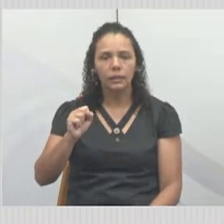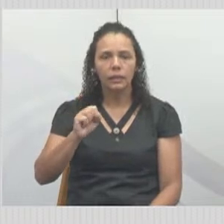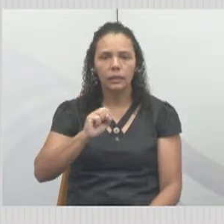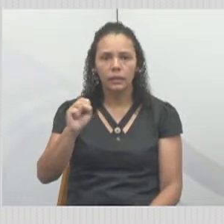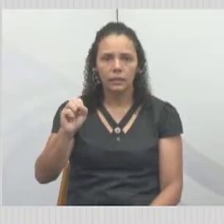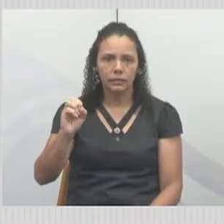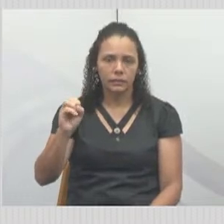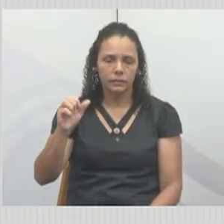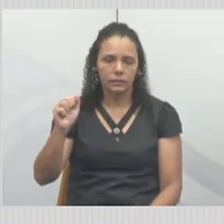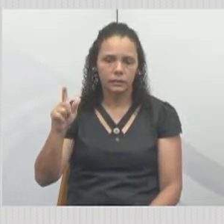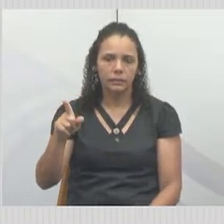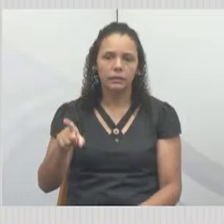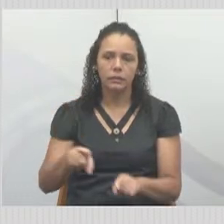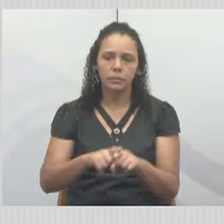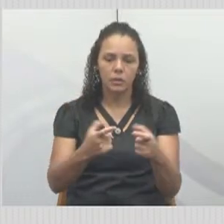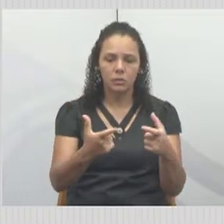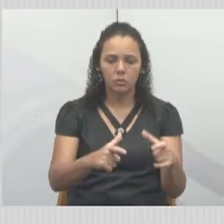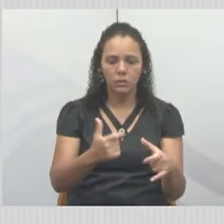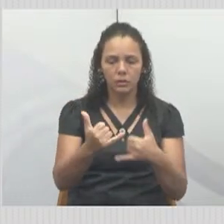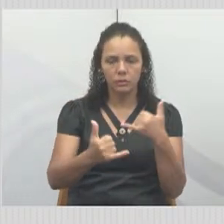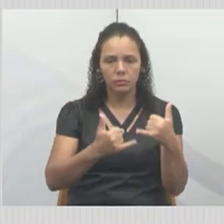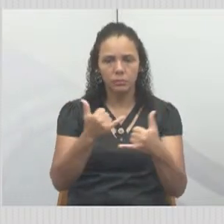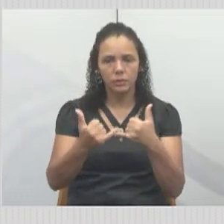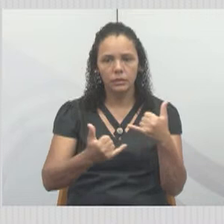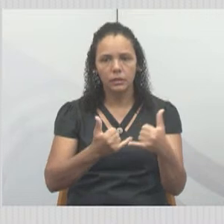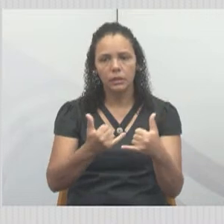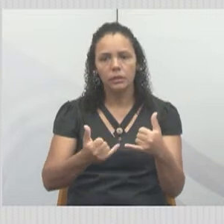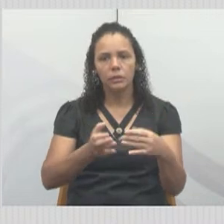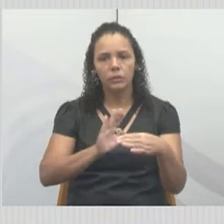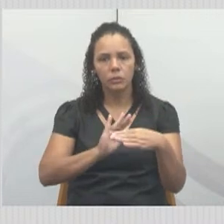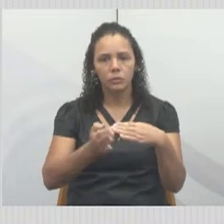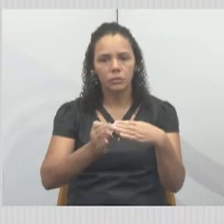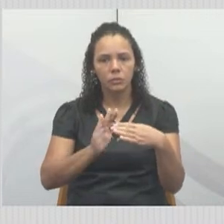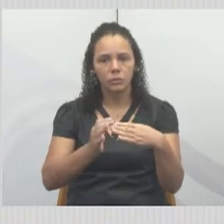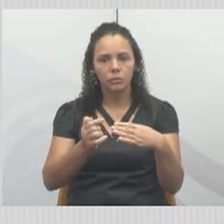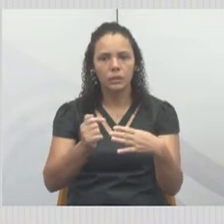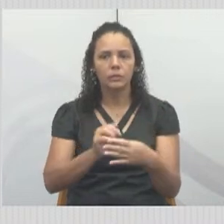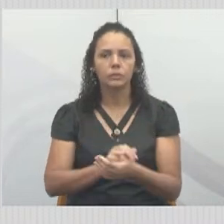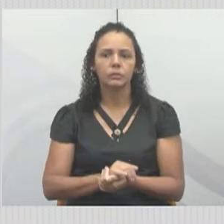de lazer, Imperial, Paraíso, Campo Grande e Rio Comprido.